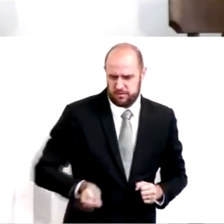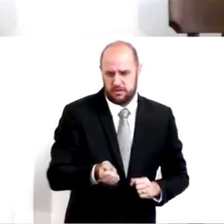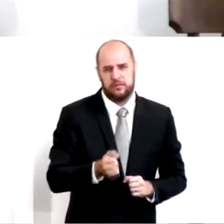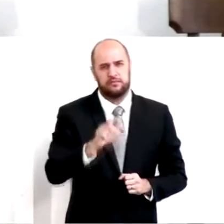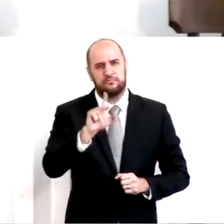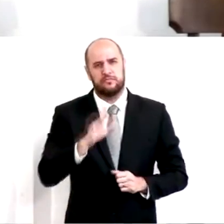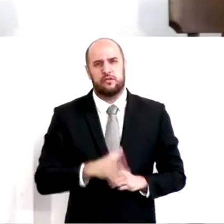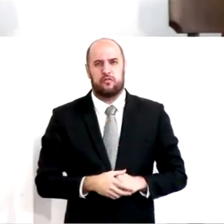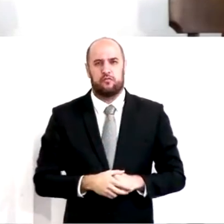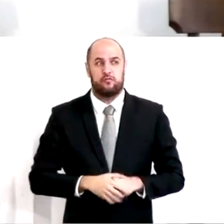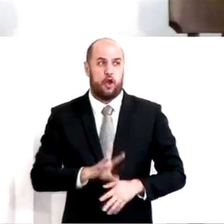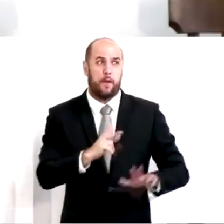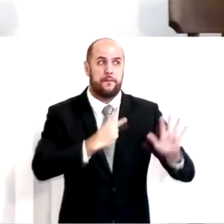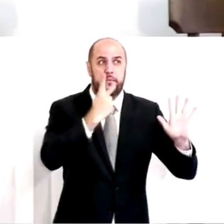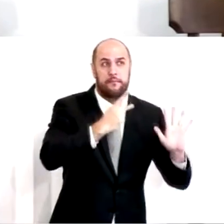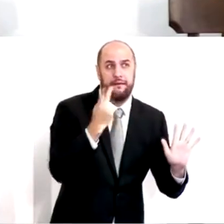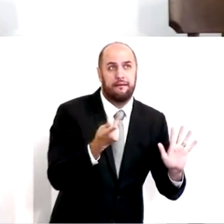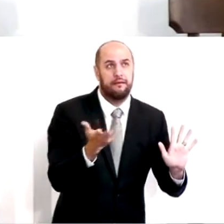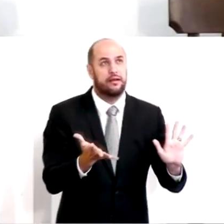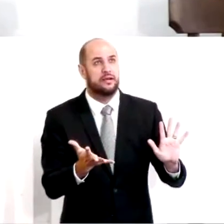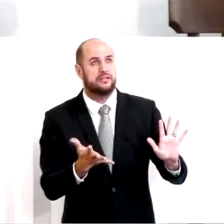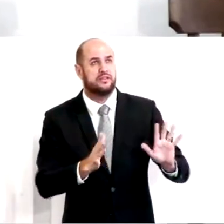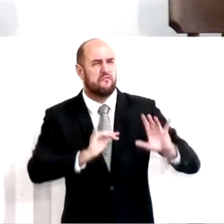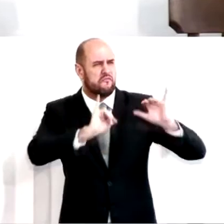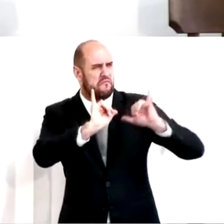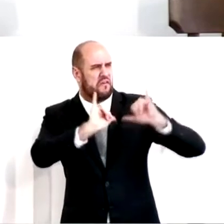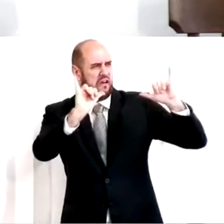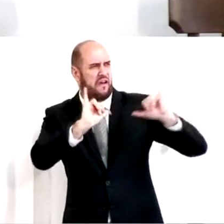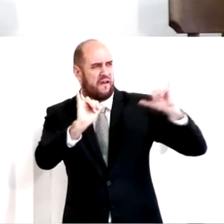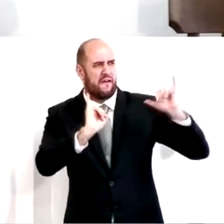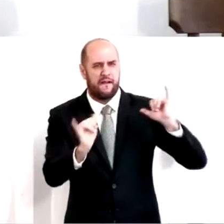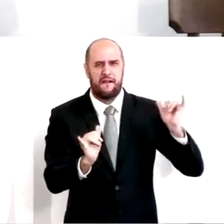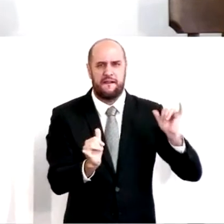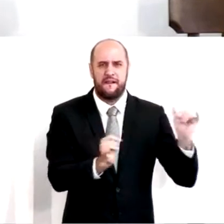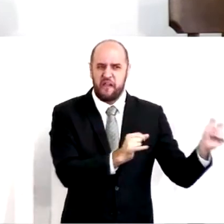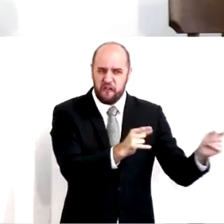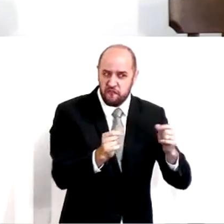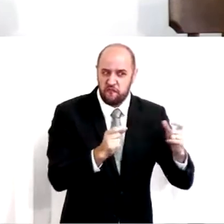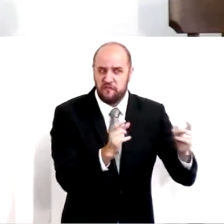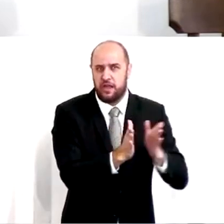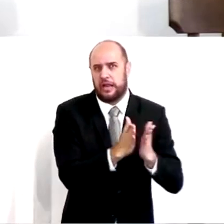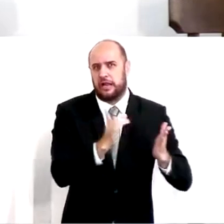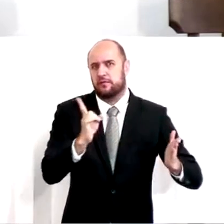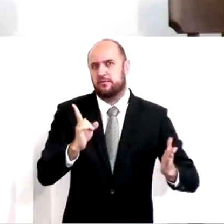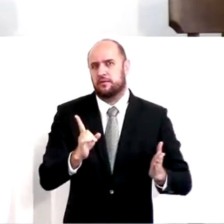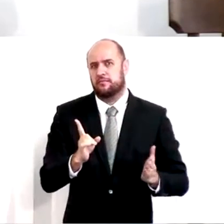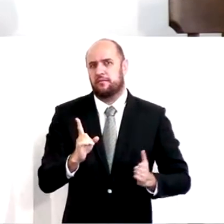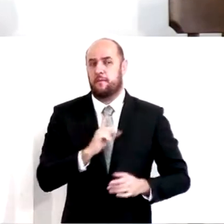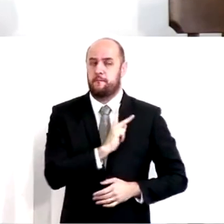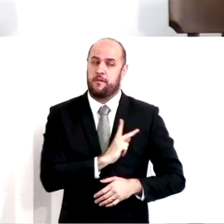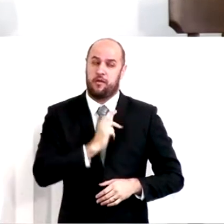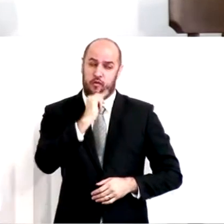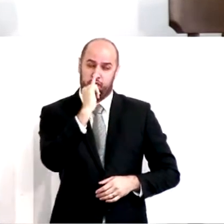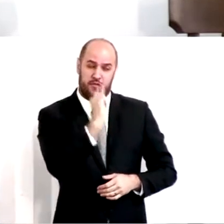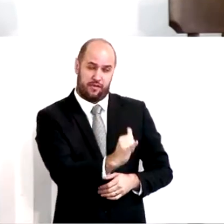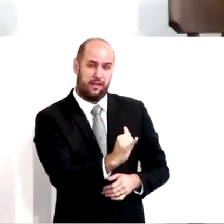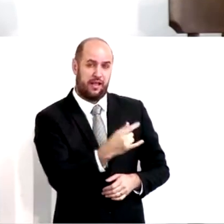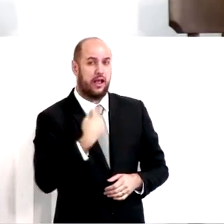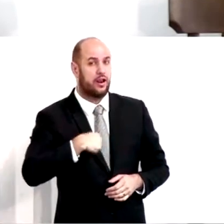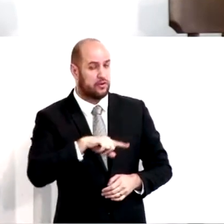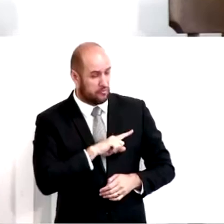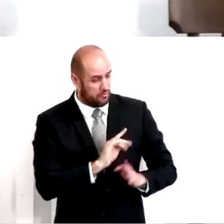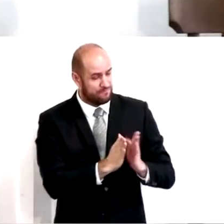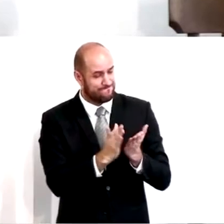faça votos, fazendo campanhas, negociando a palavra de Deus. Mas Paulo diz, nossa palavra não está no mercado,